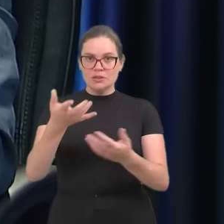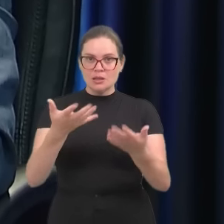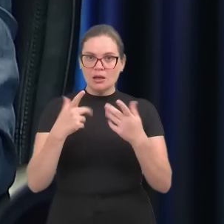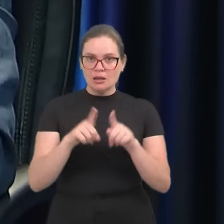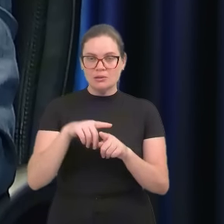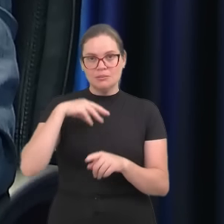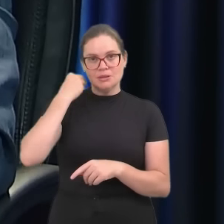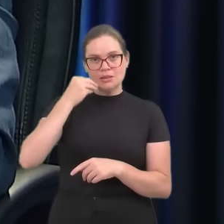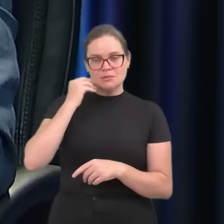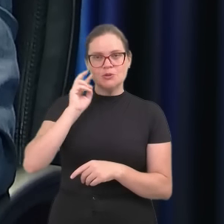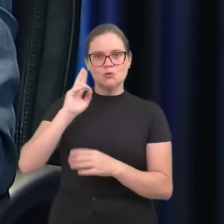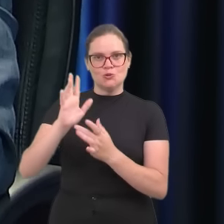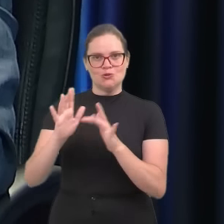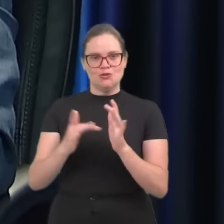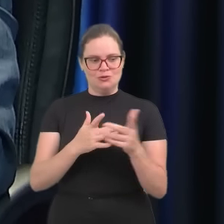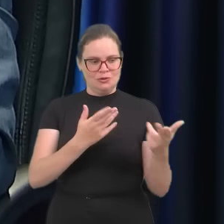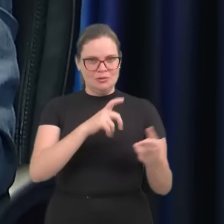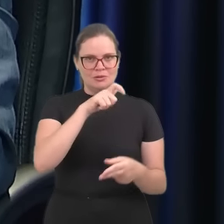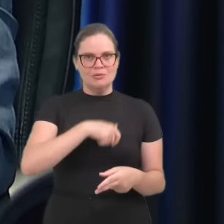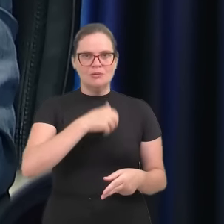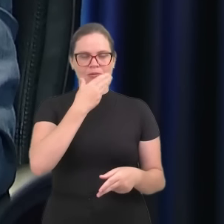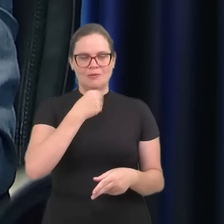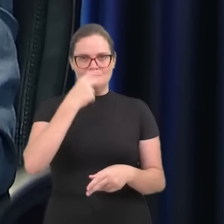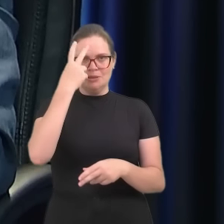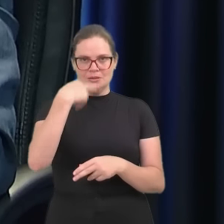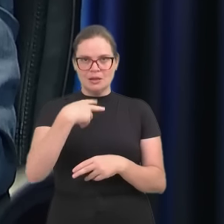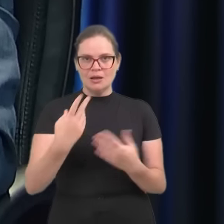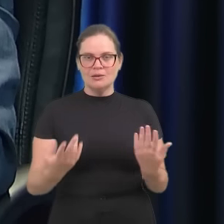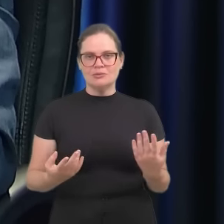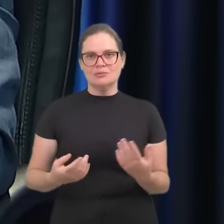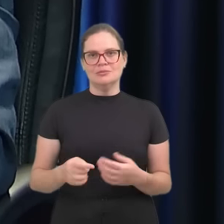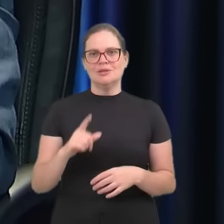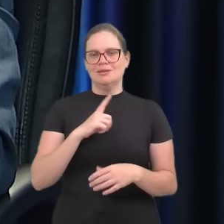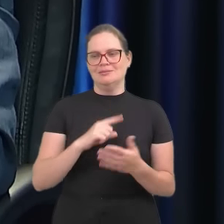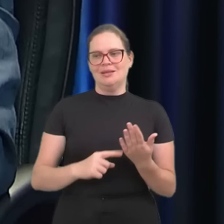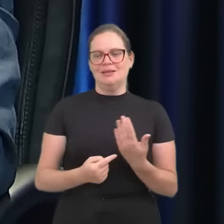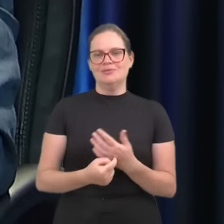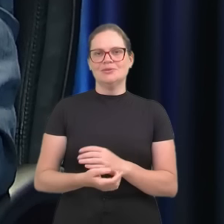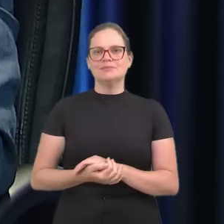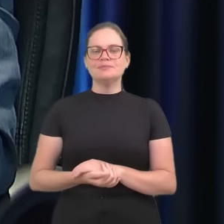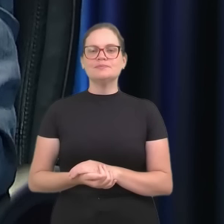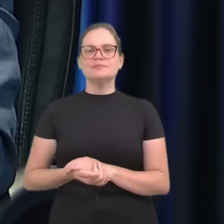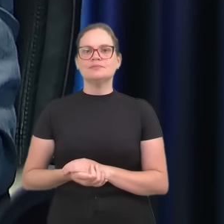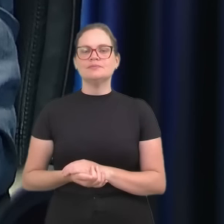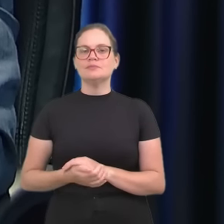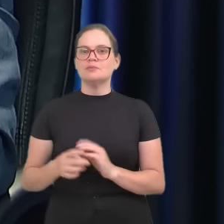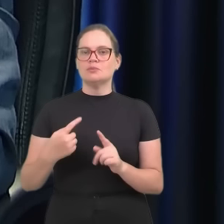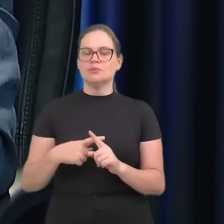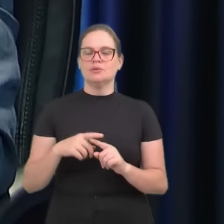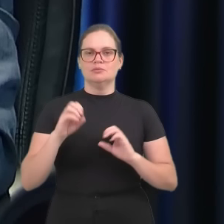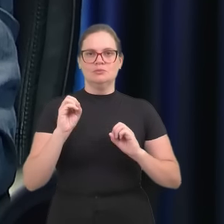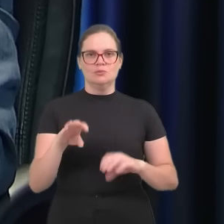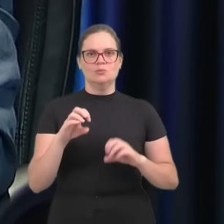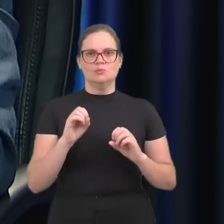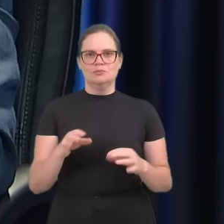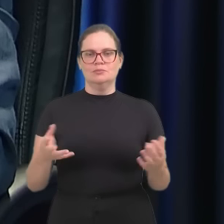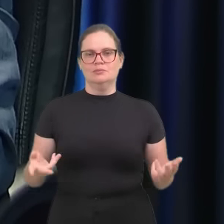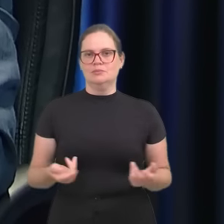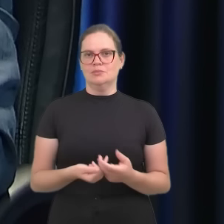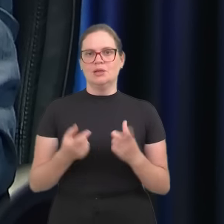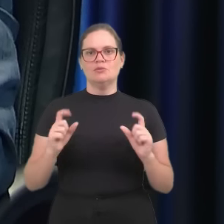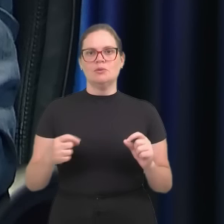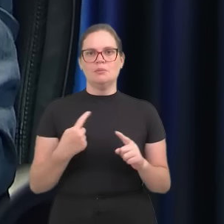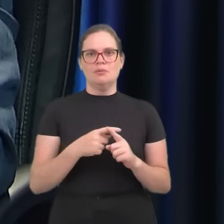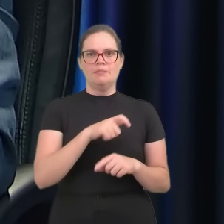o cego viu, o cego aqui também tem uma metáfora, né, que é um ensinamento profético. Quer